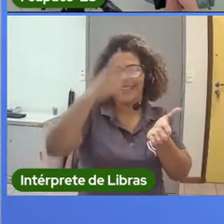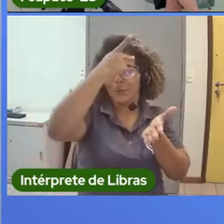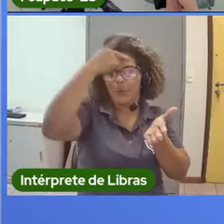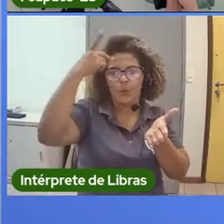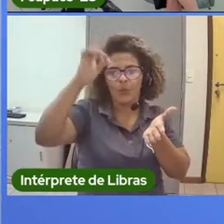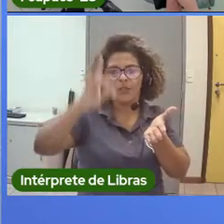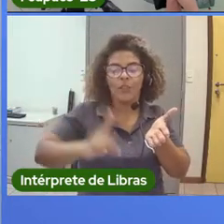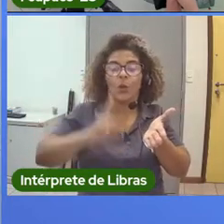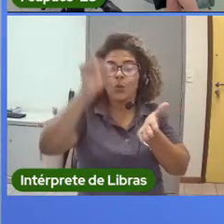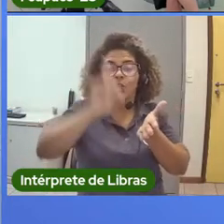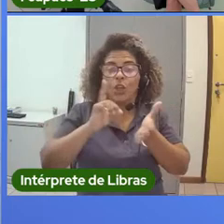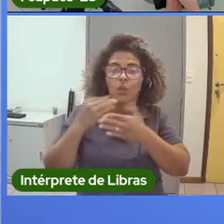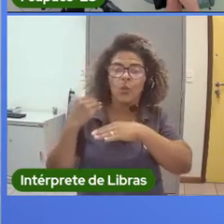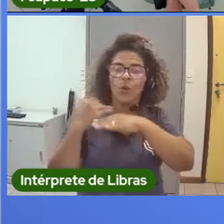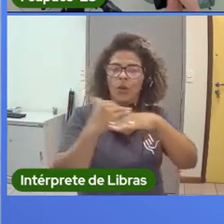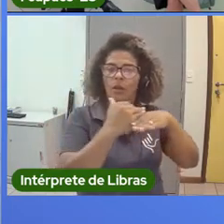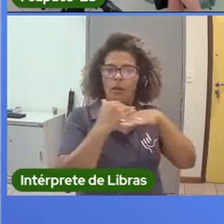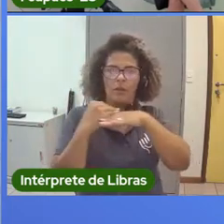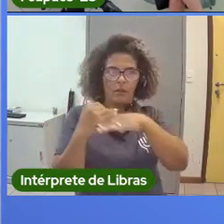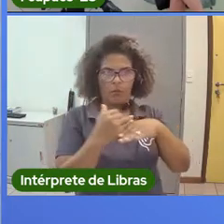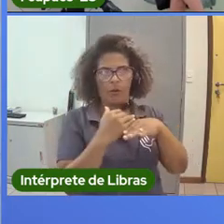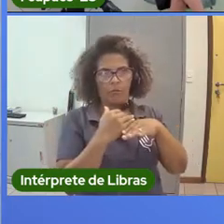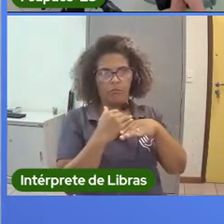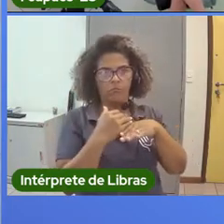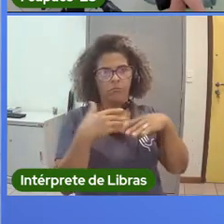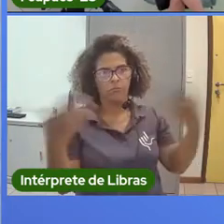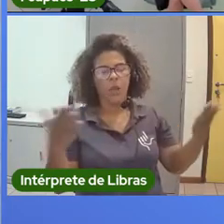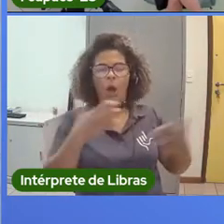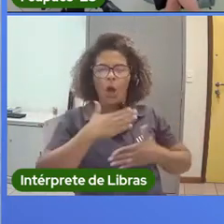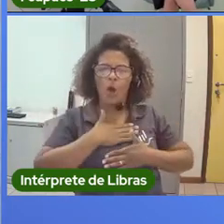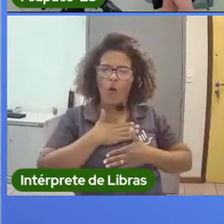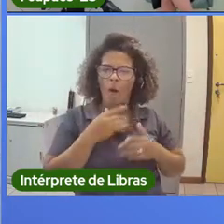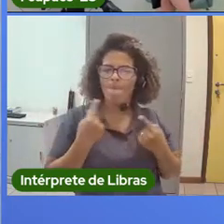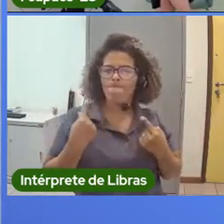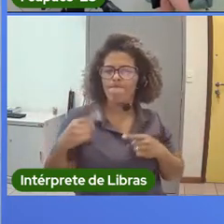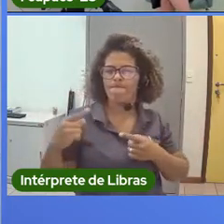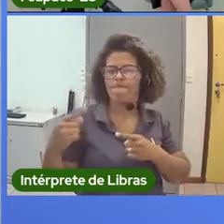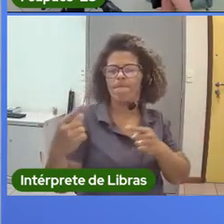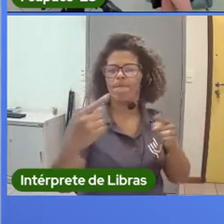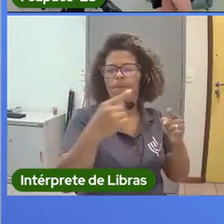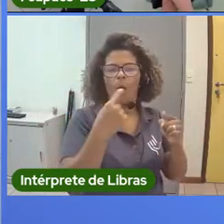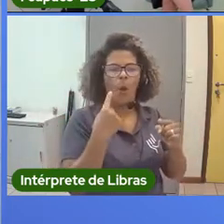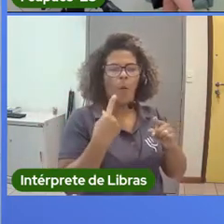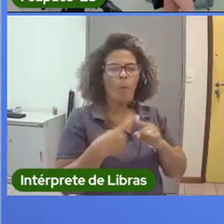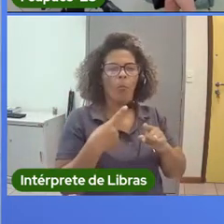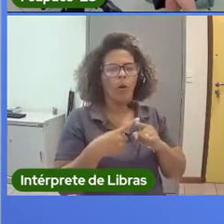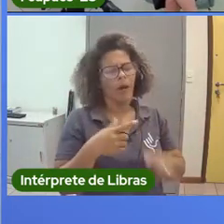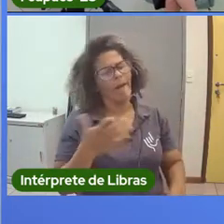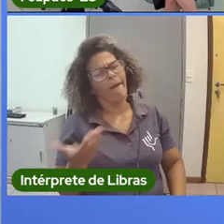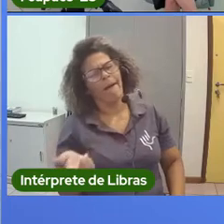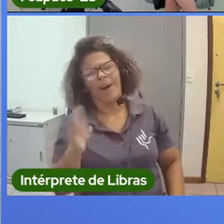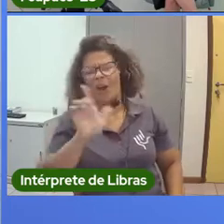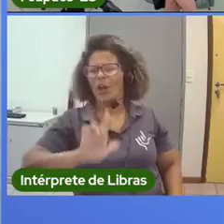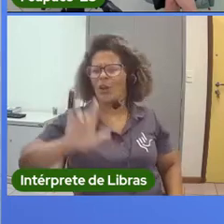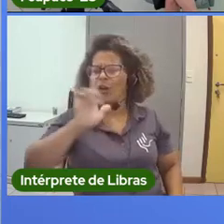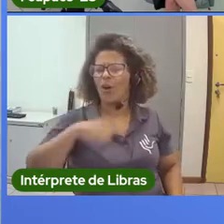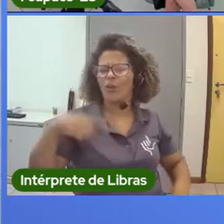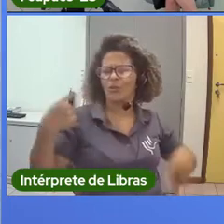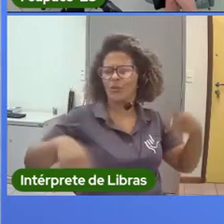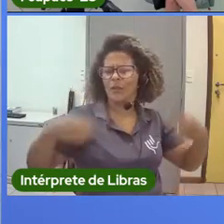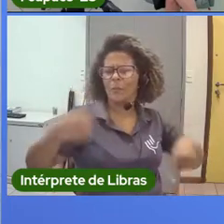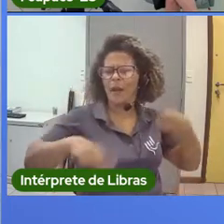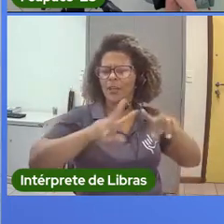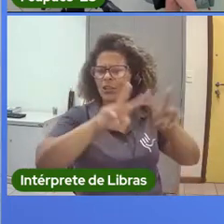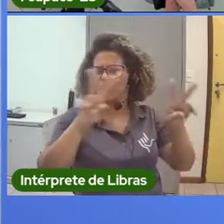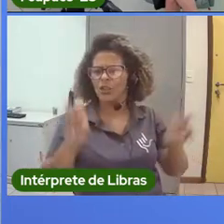está comprometida. Então, eu gosto de fazer essa provocação porque há, claro, né, todo um debate sobre o modo como